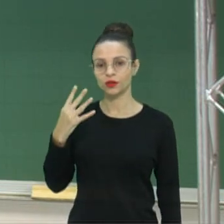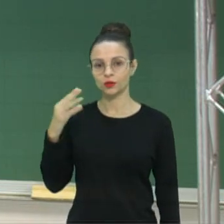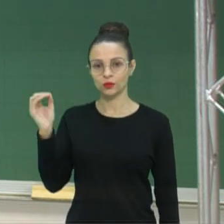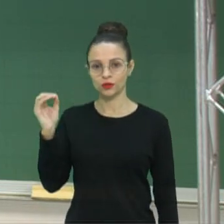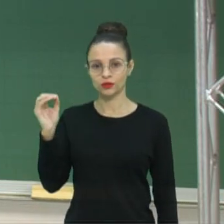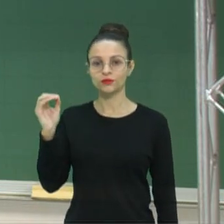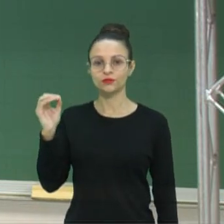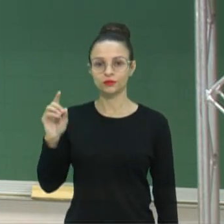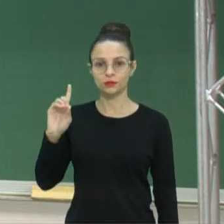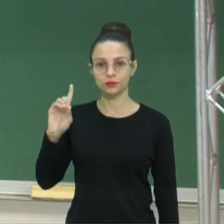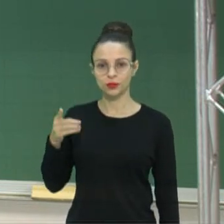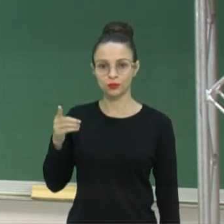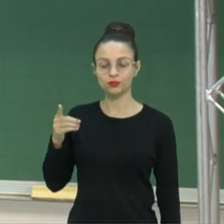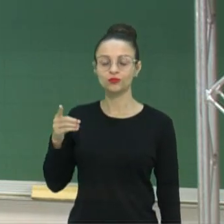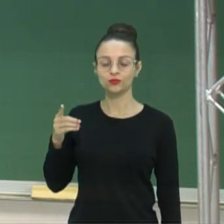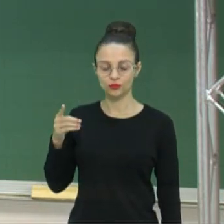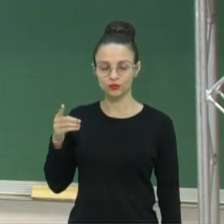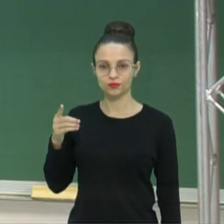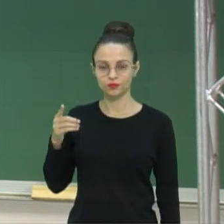400 mil